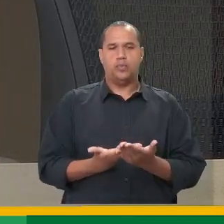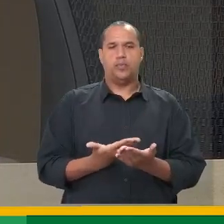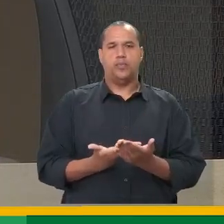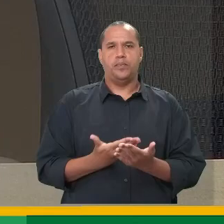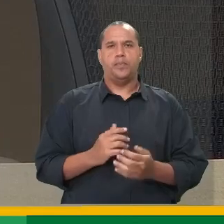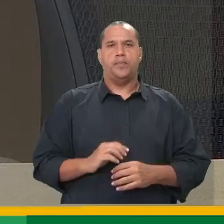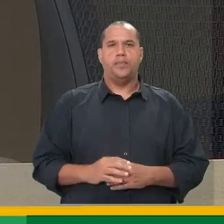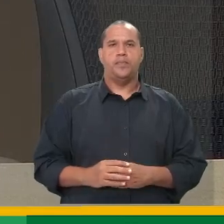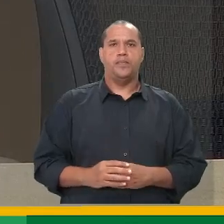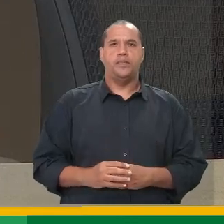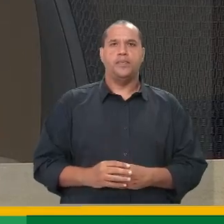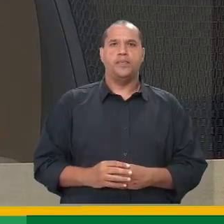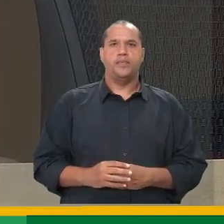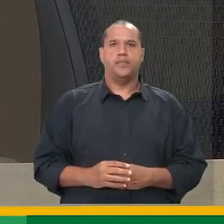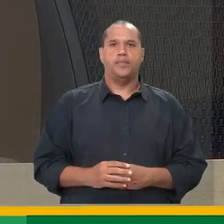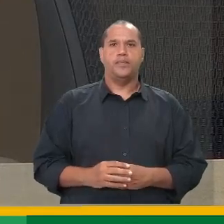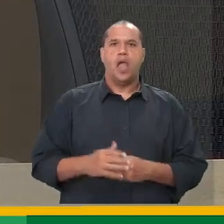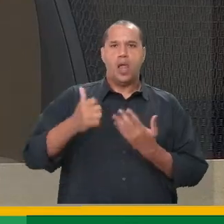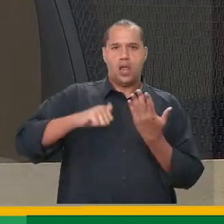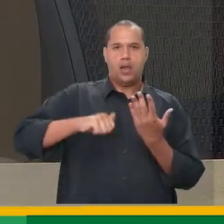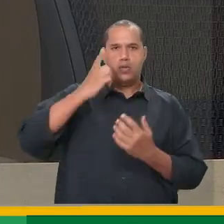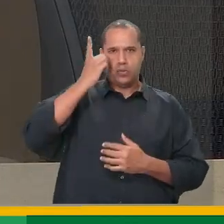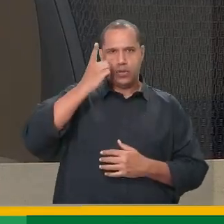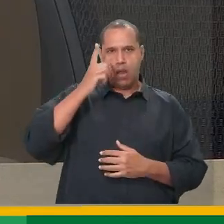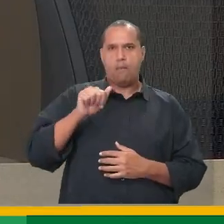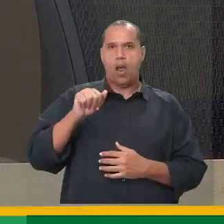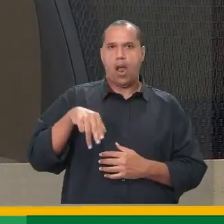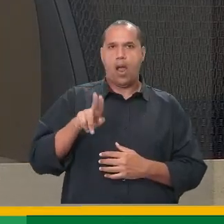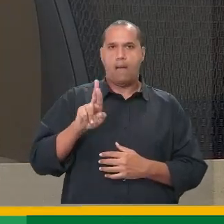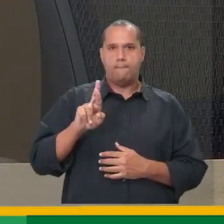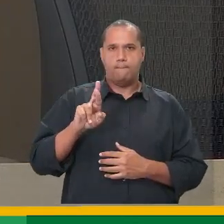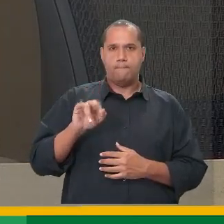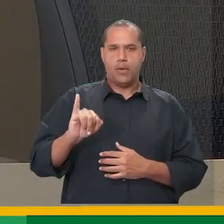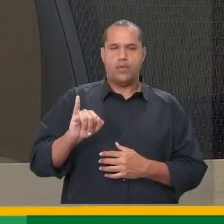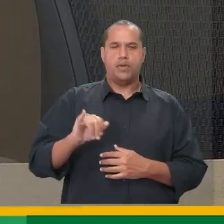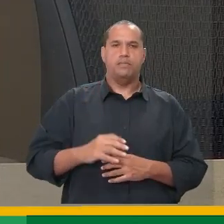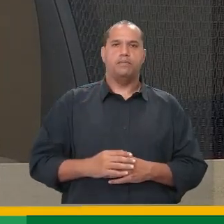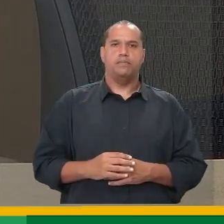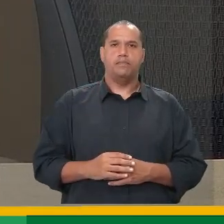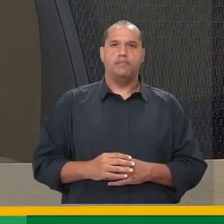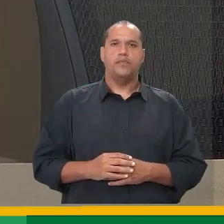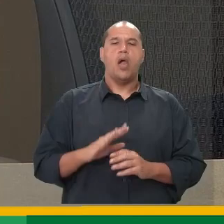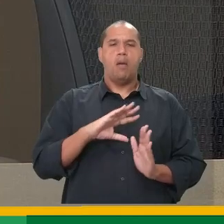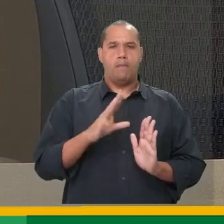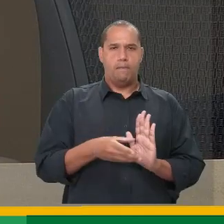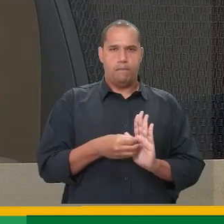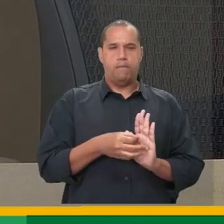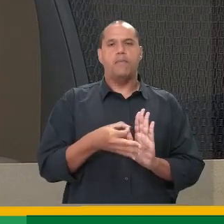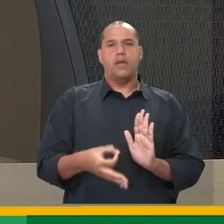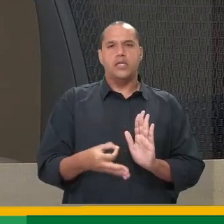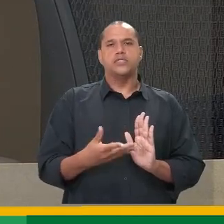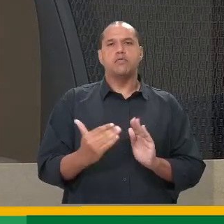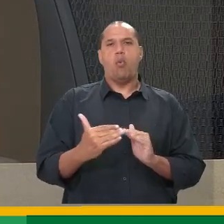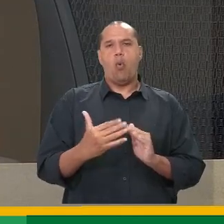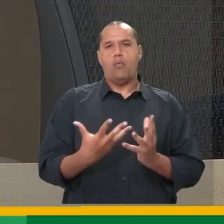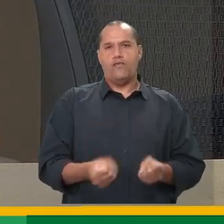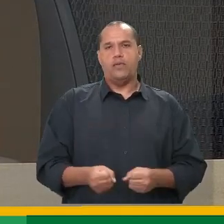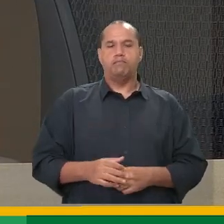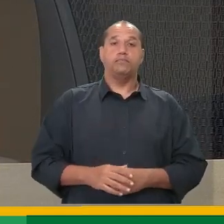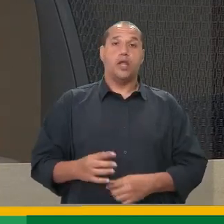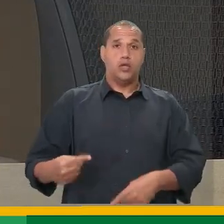especifica relator Deputado amau Ribeiro com parecer favorável à matéria o projeto está em